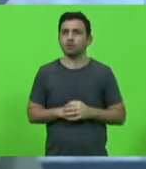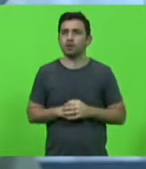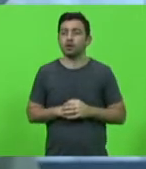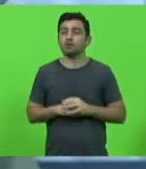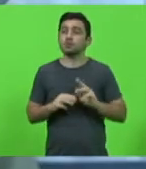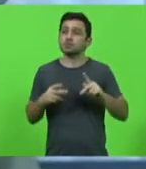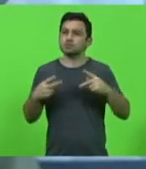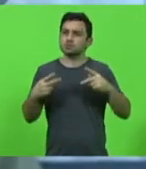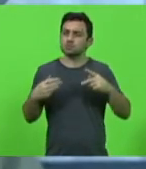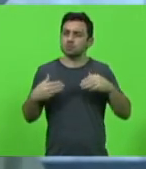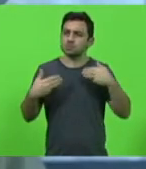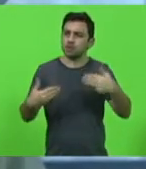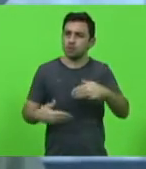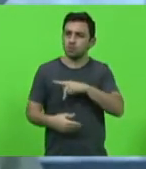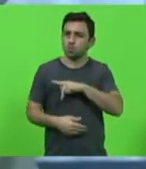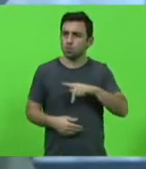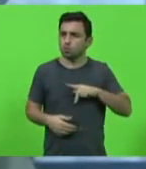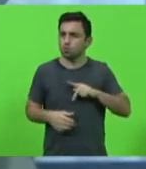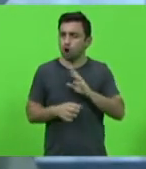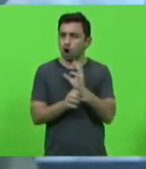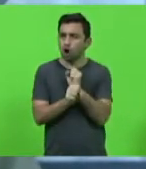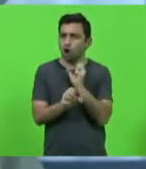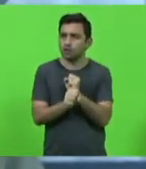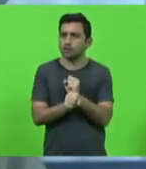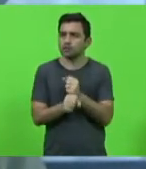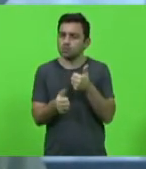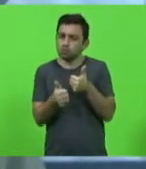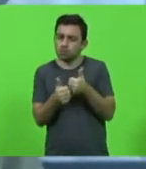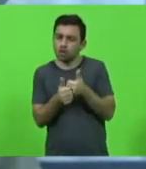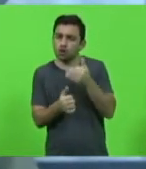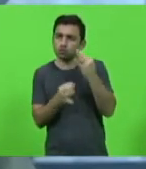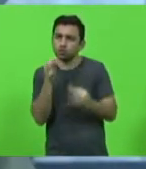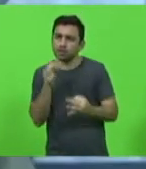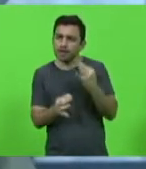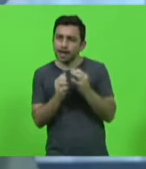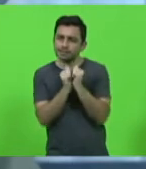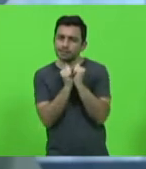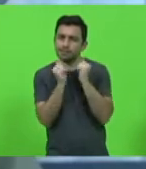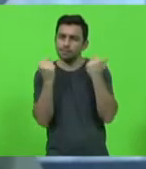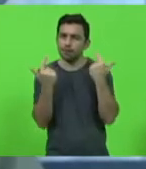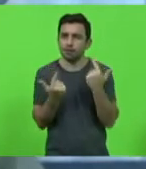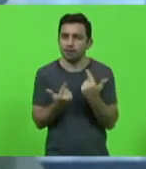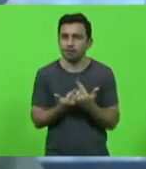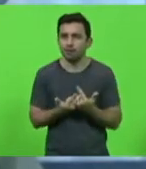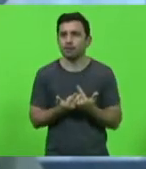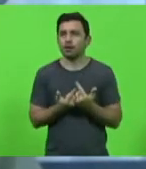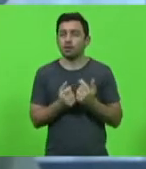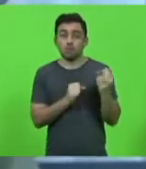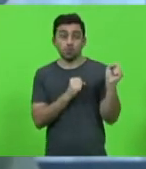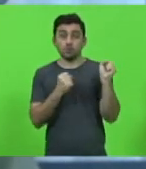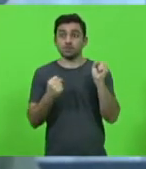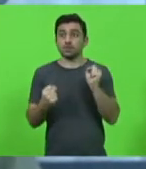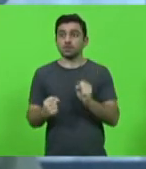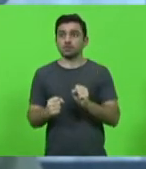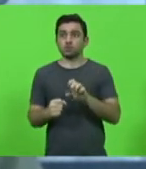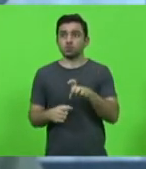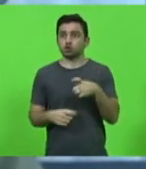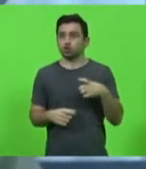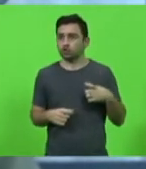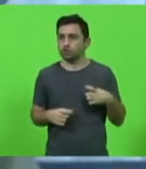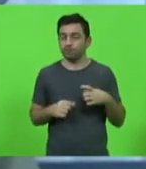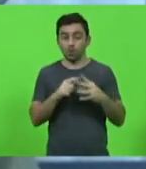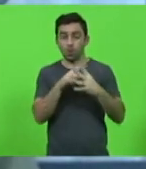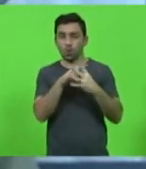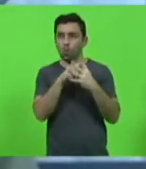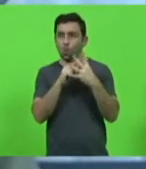de Contas, Tribunal de Justiça, Assembleia Legislativa, Poder Executivo Estadual, com quatro